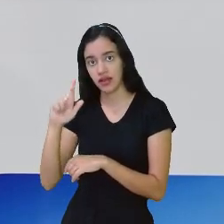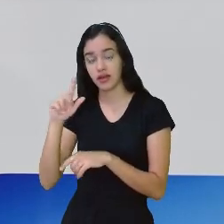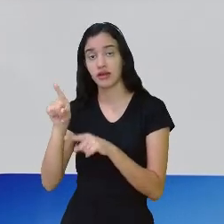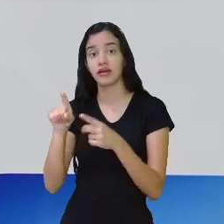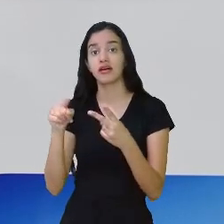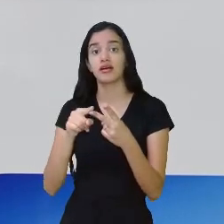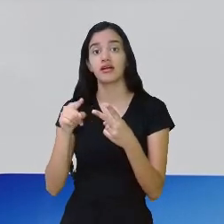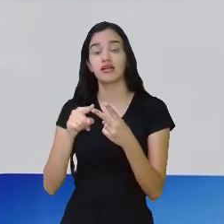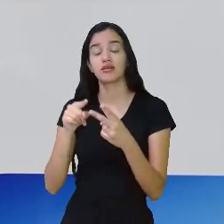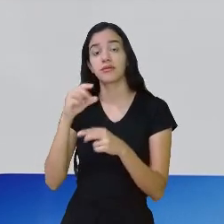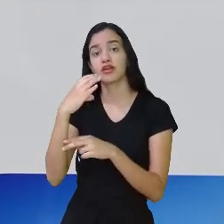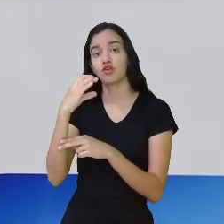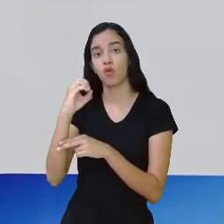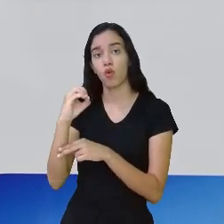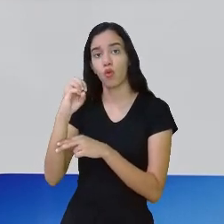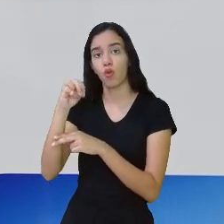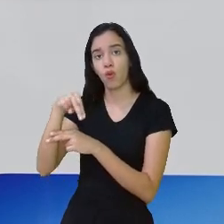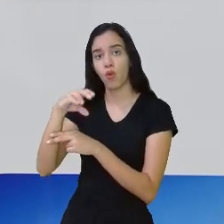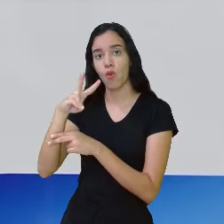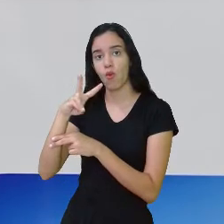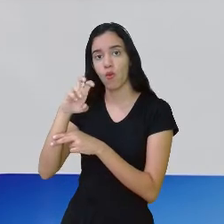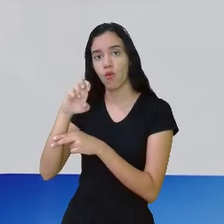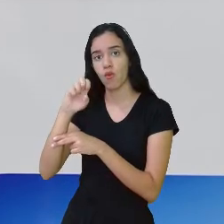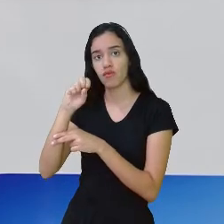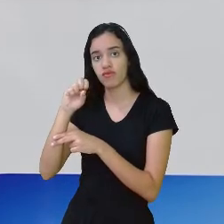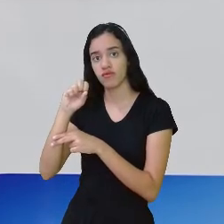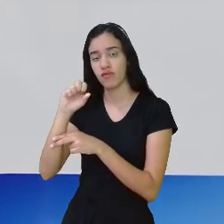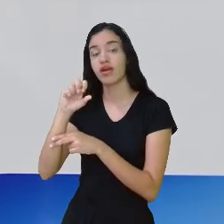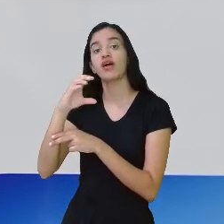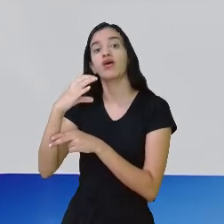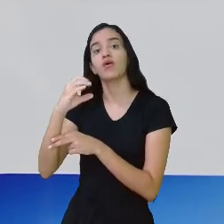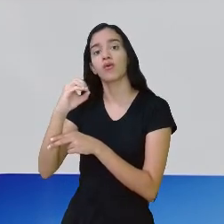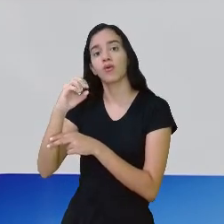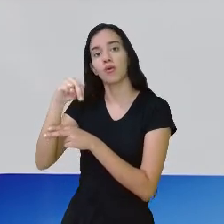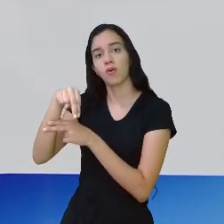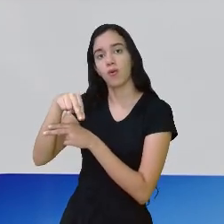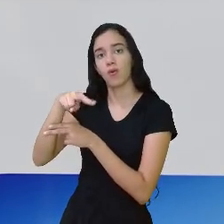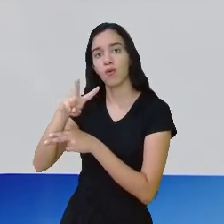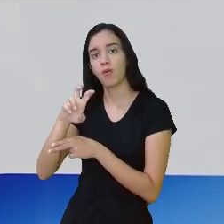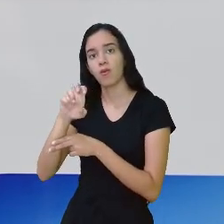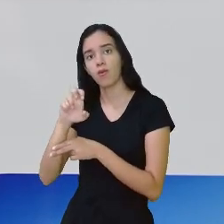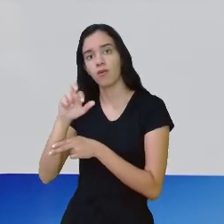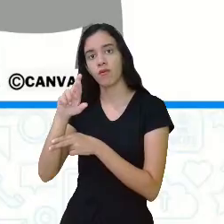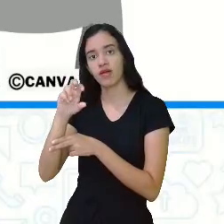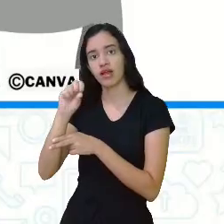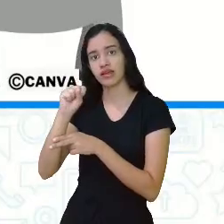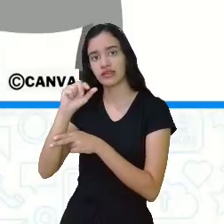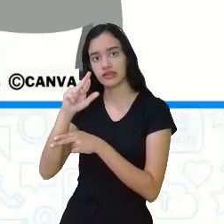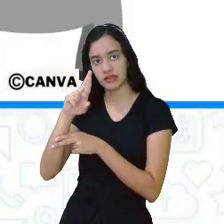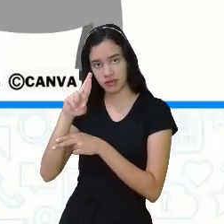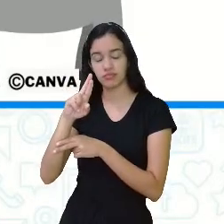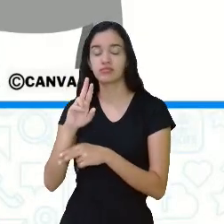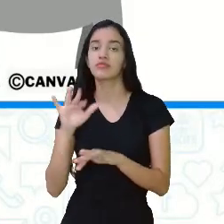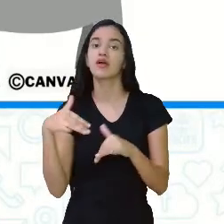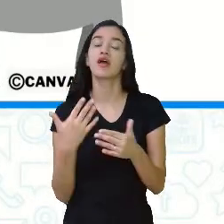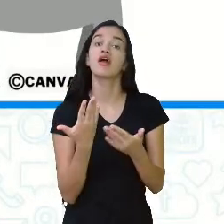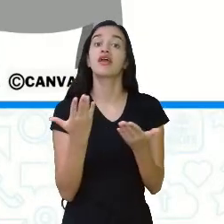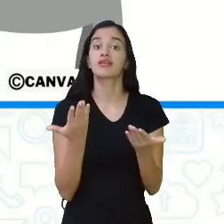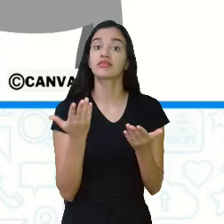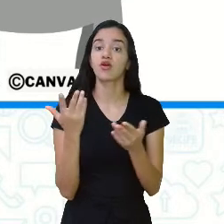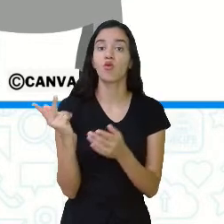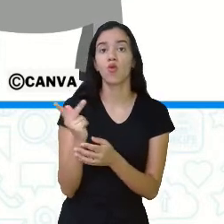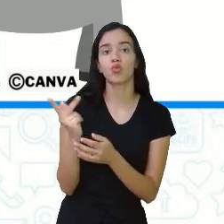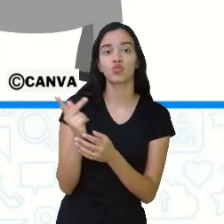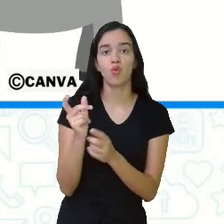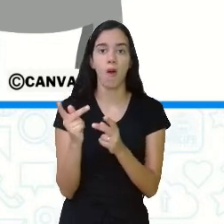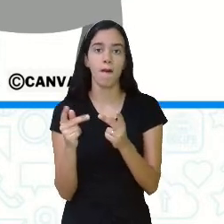terminação, mesmo som, são palavras que rimam. Então, passear rima com